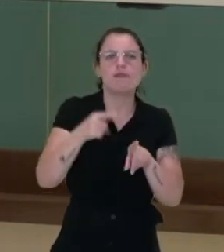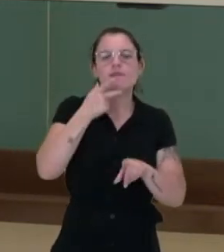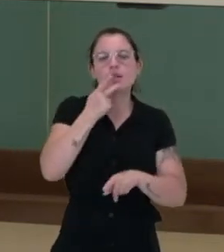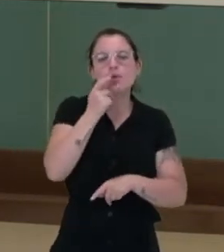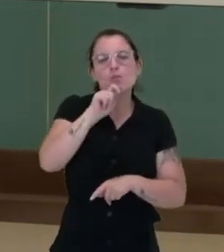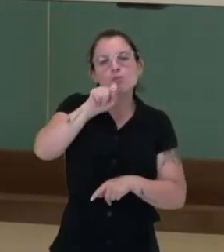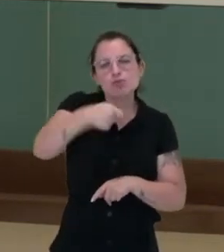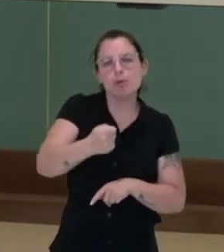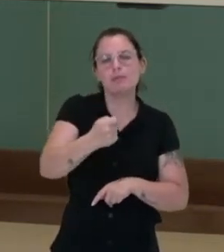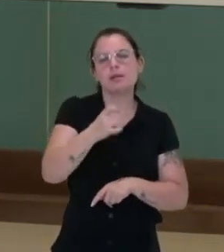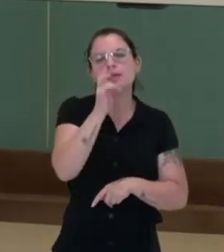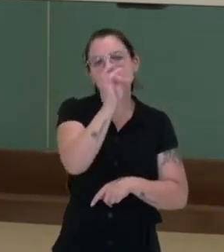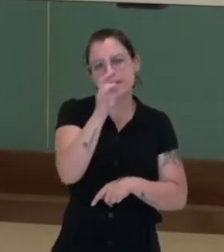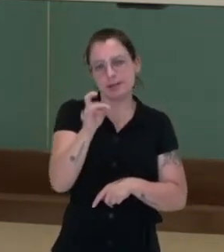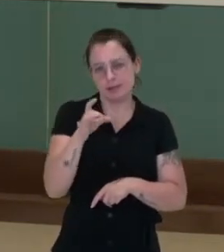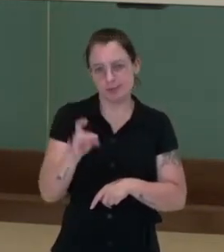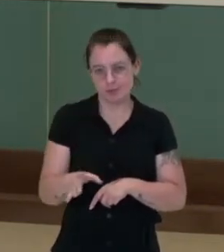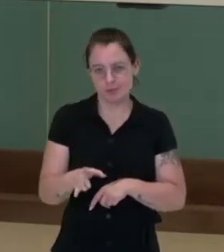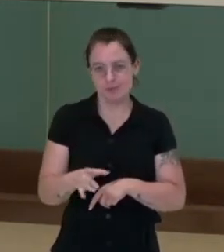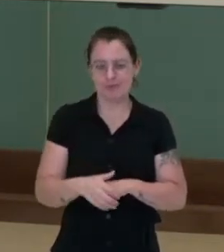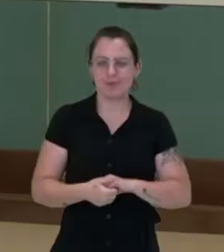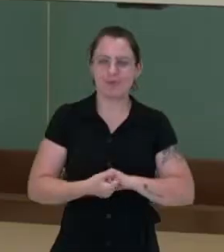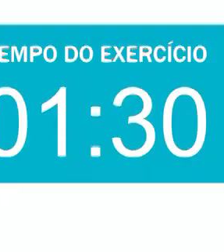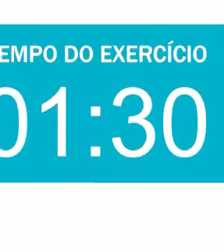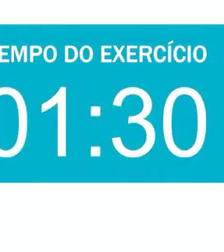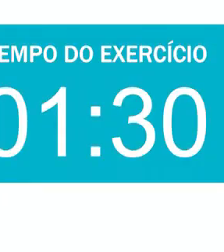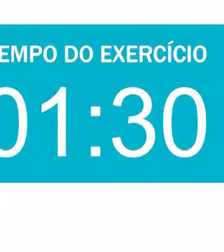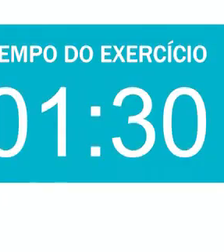Então vou dar um tempinho para você registrar e eu já retorno.